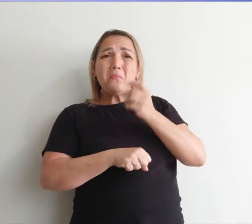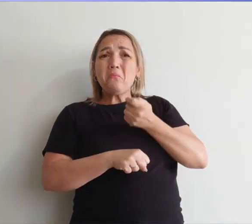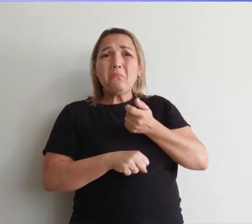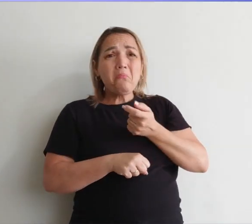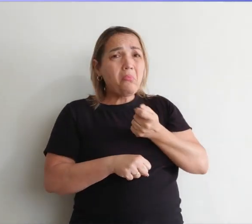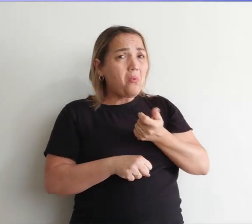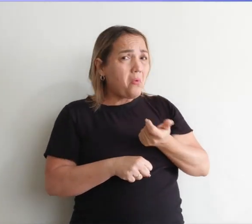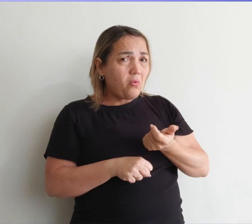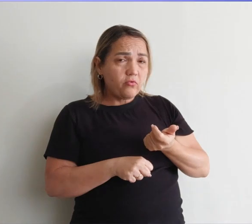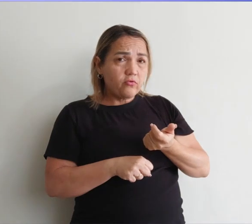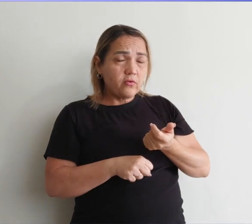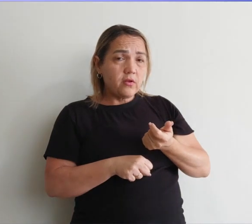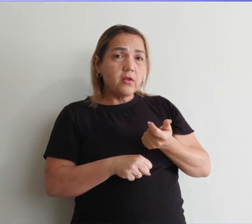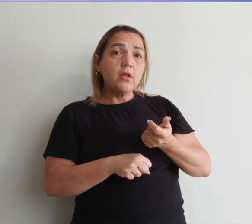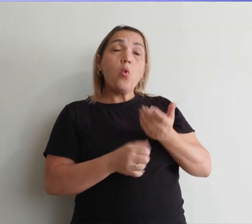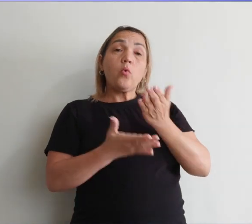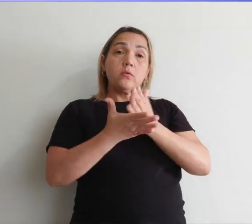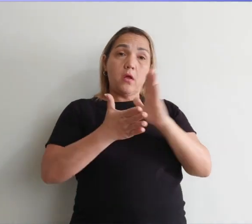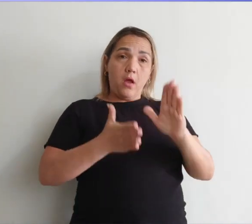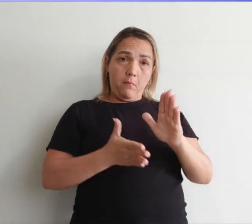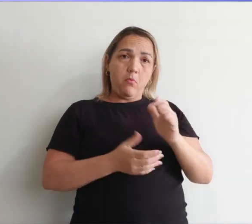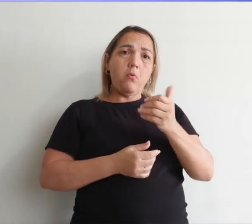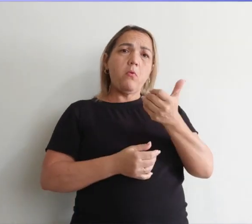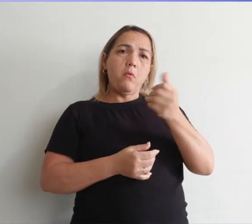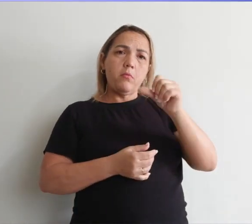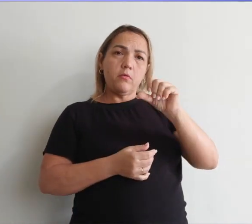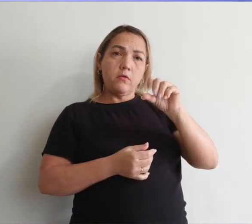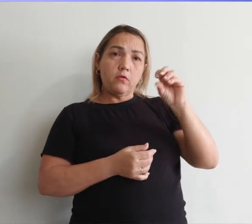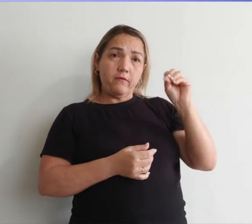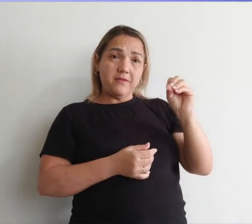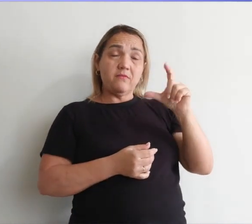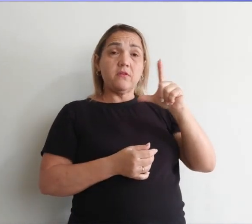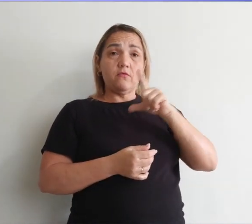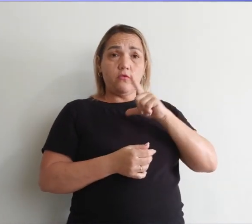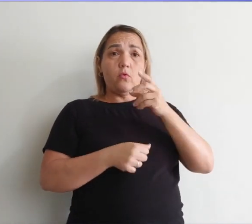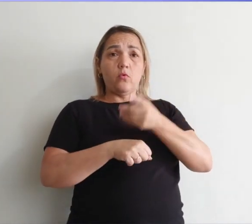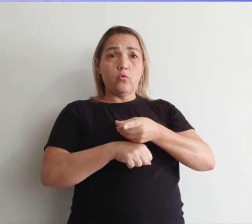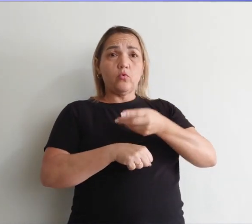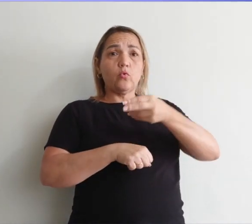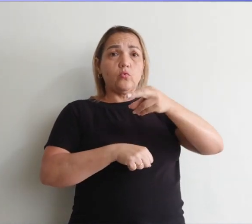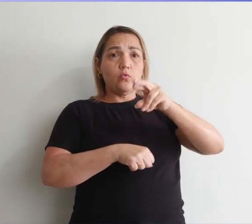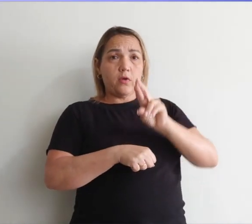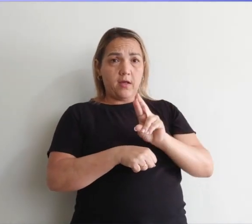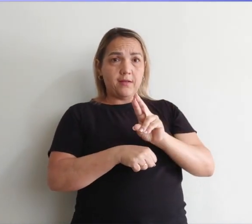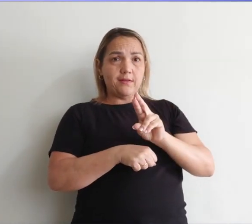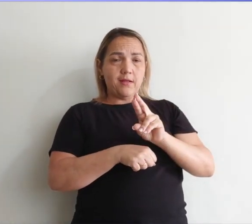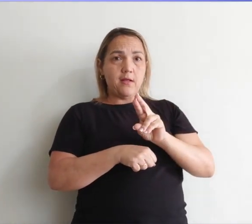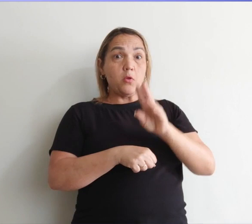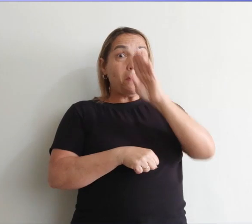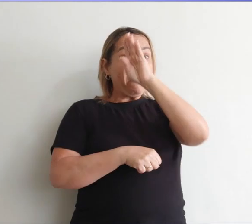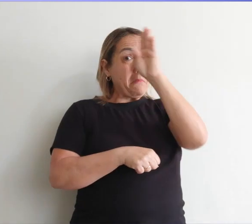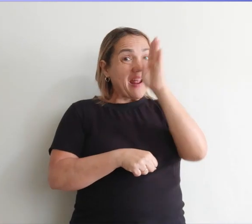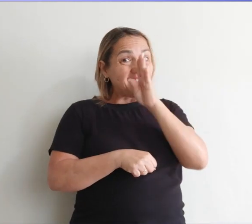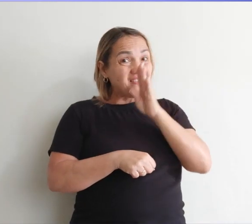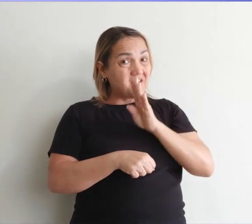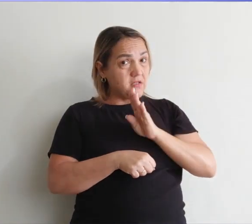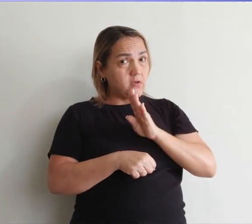baixa. Então, no final da década de 90, você ter um doutorado, em termos de